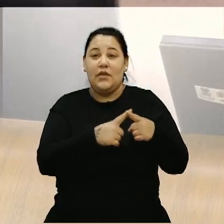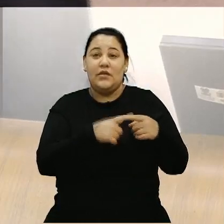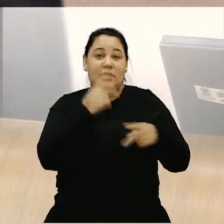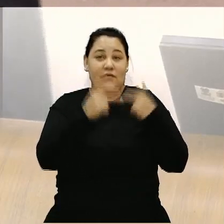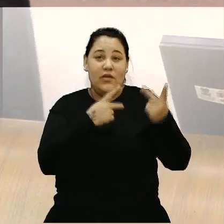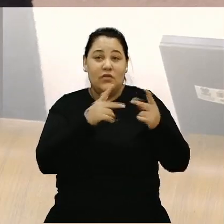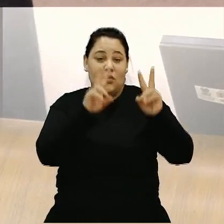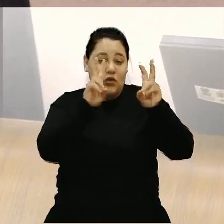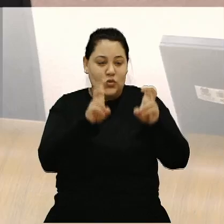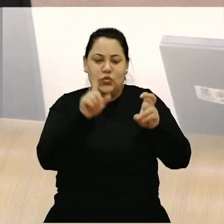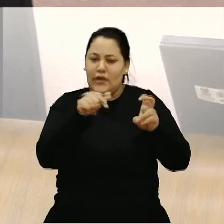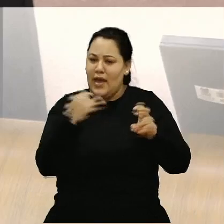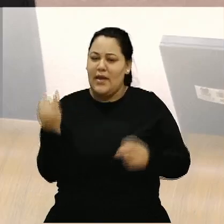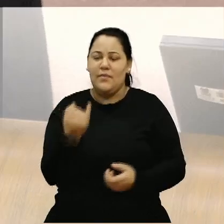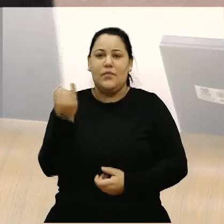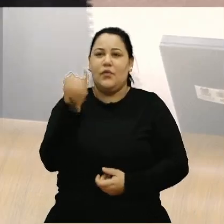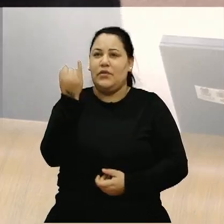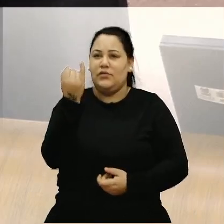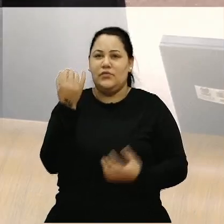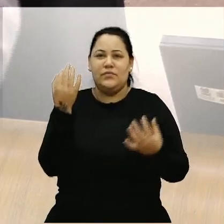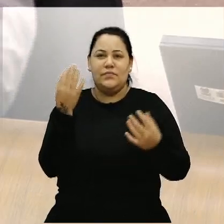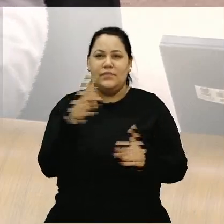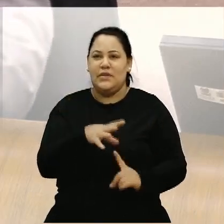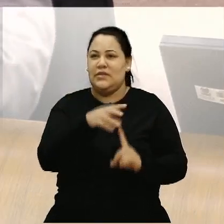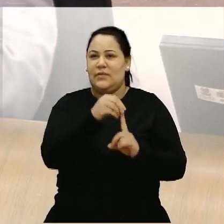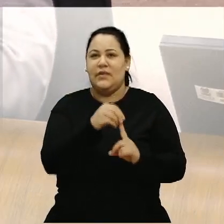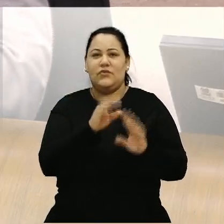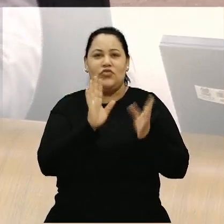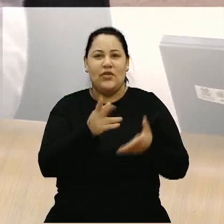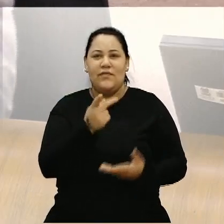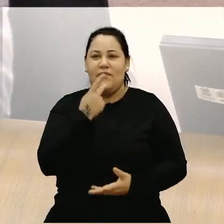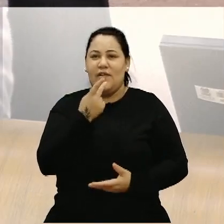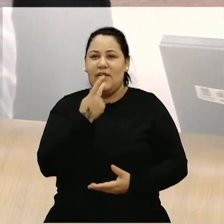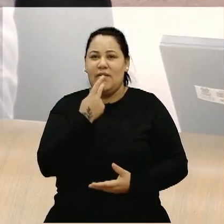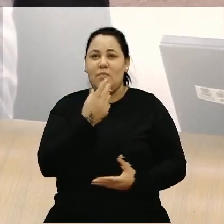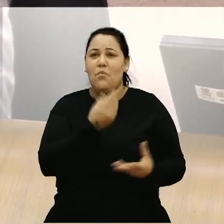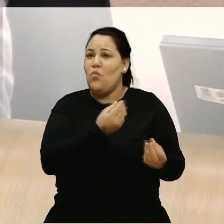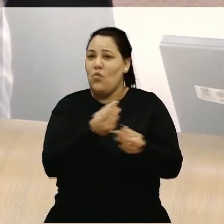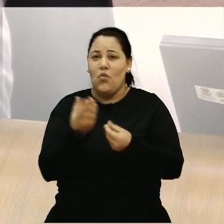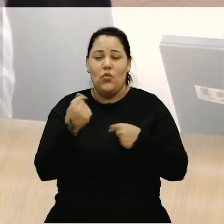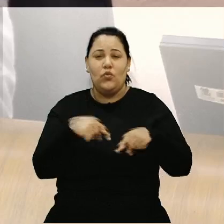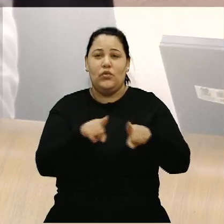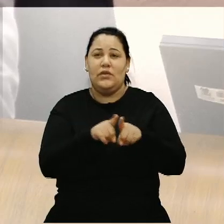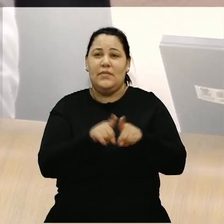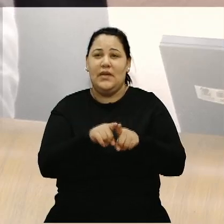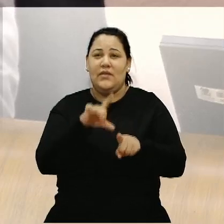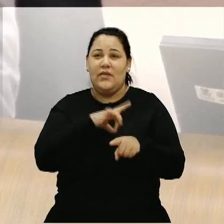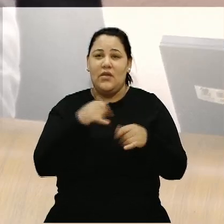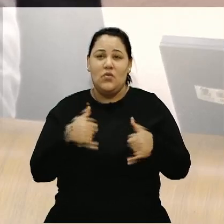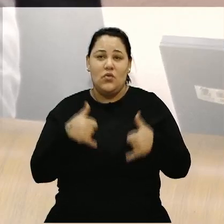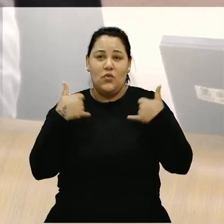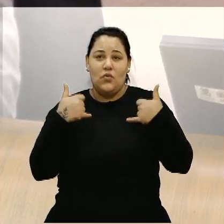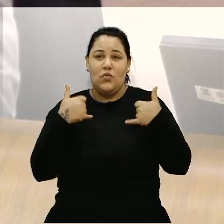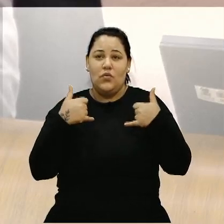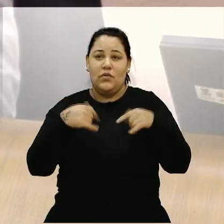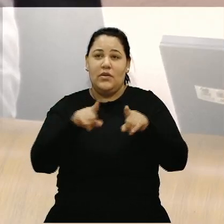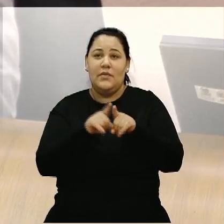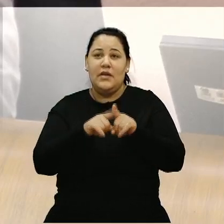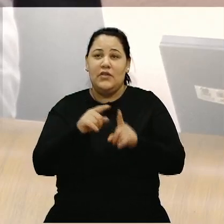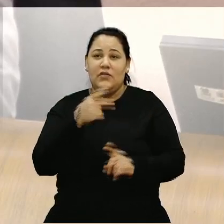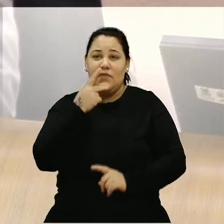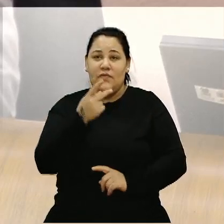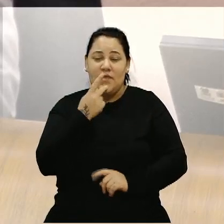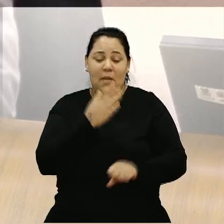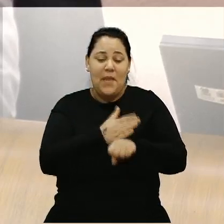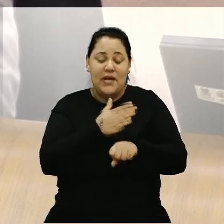que é essencial, que é importantíssimo, que eu já falei por inúmeras vezes o quanto eu tenho orgulho, sempre tive de fazer parte da Frente Parlamentar